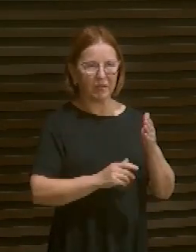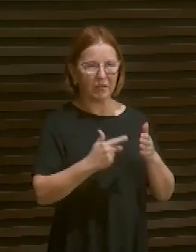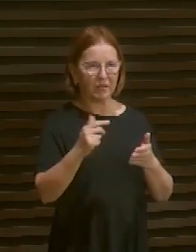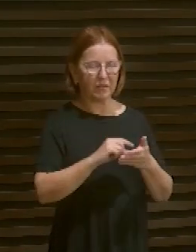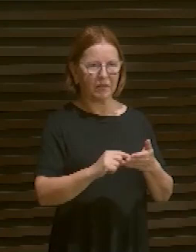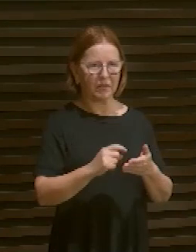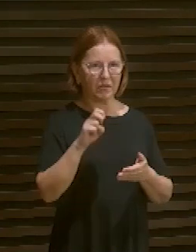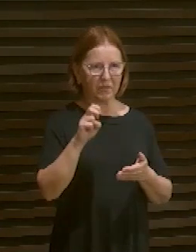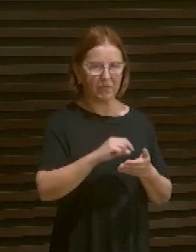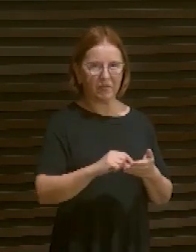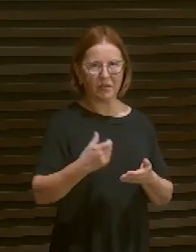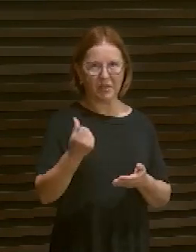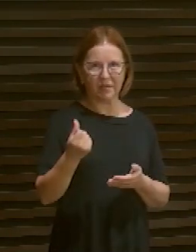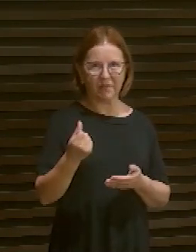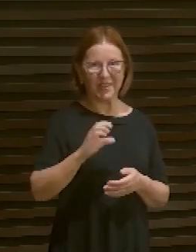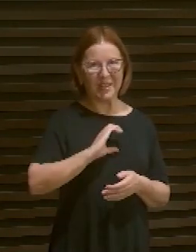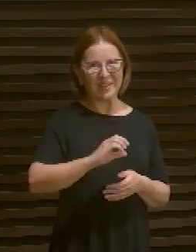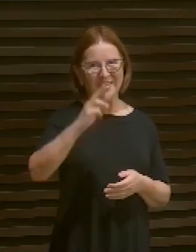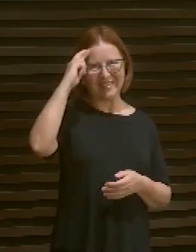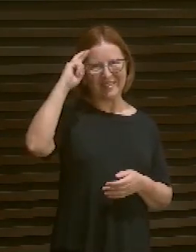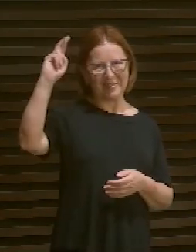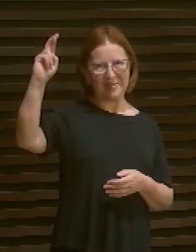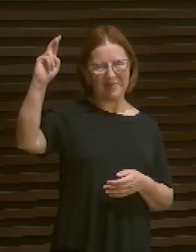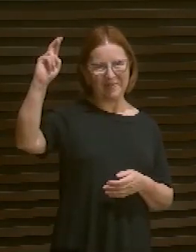6. Confia no Senhor.